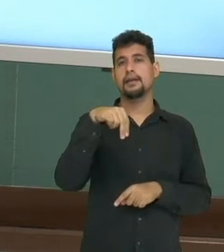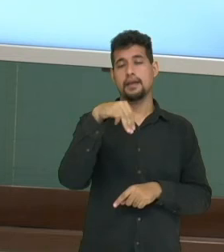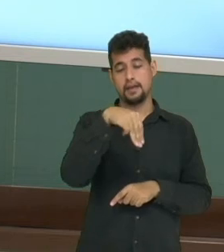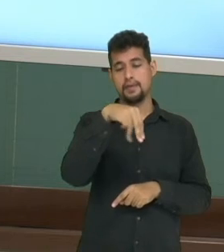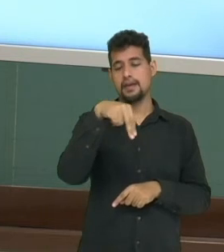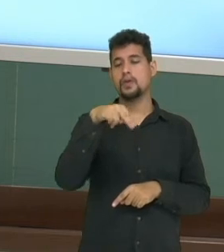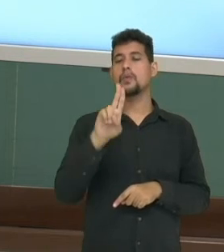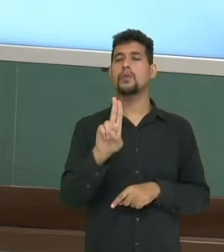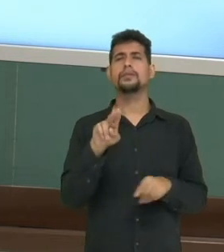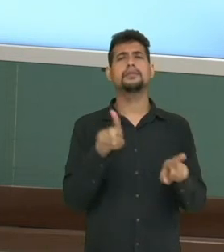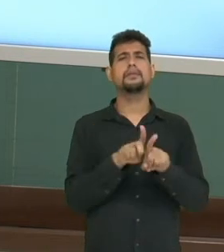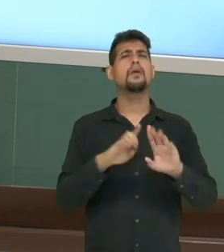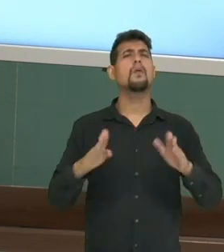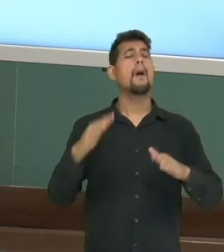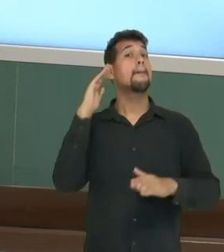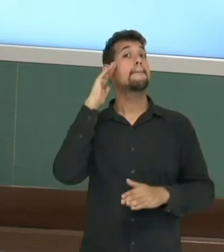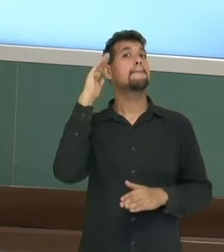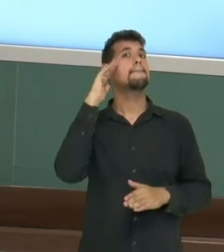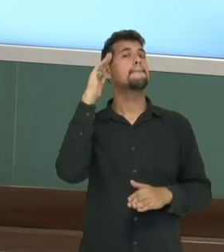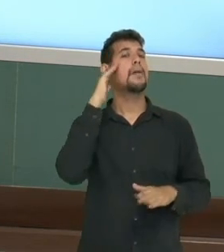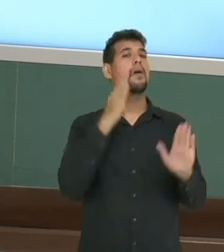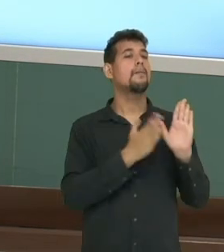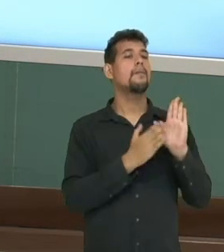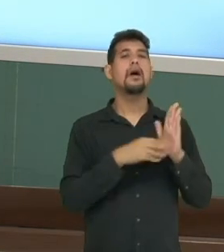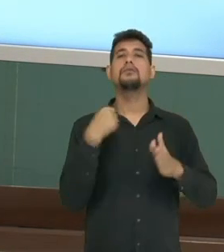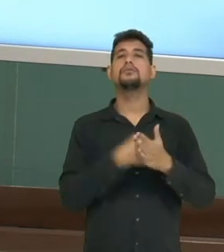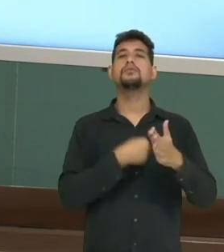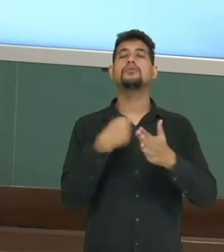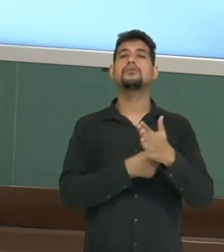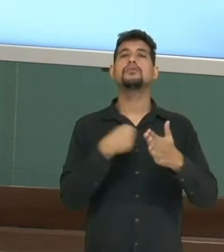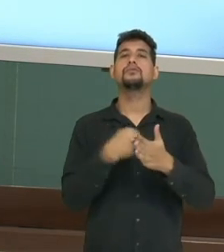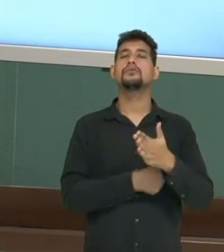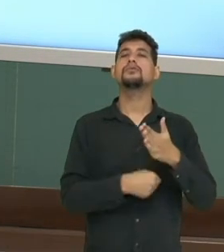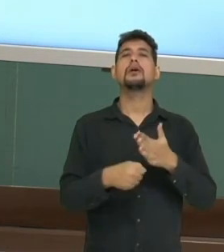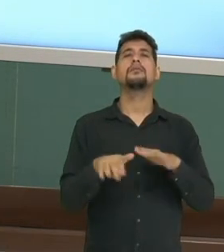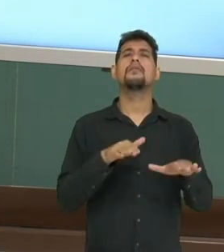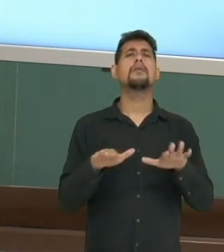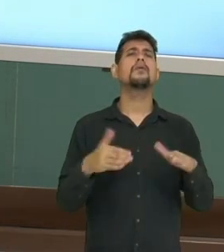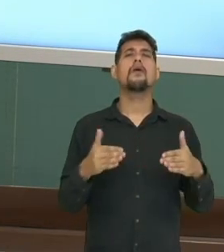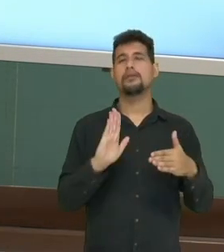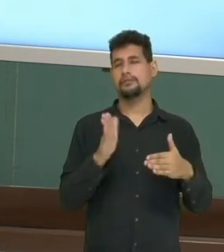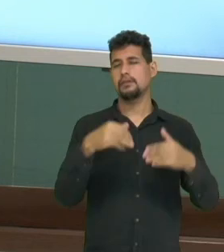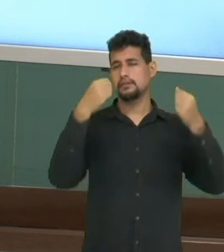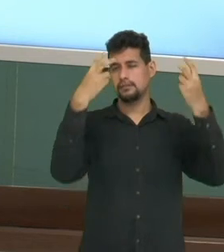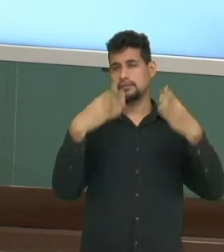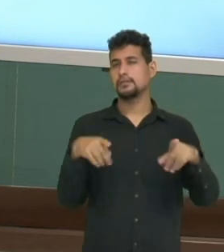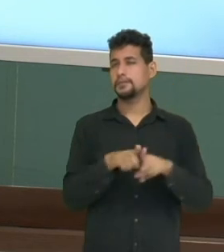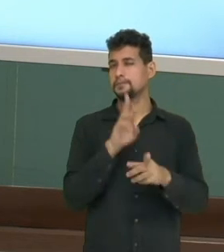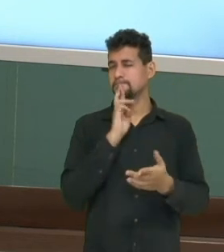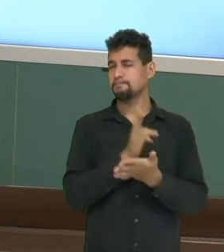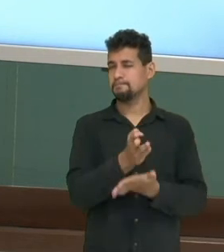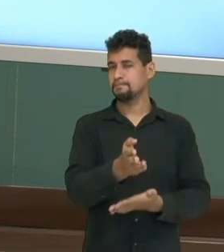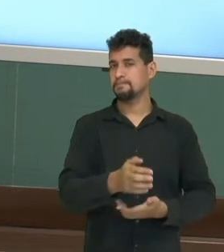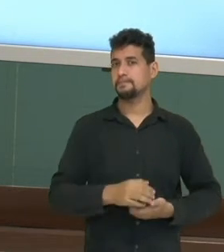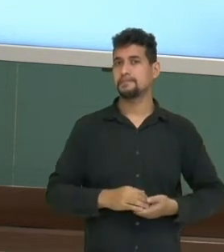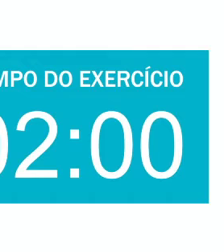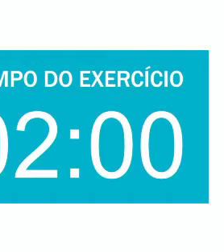MNU. Qual era a principal pauta de luta do Movimento Negro Unificado? Nós acabamos de falar, responde aí.